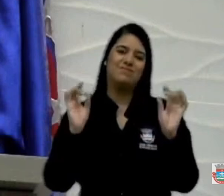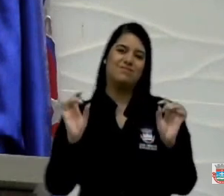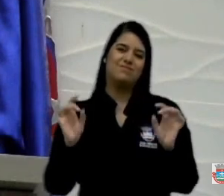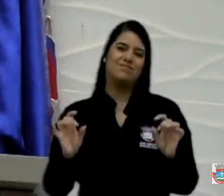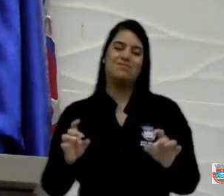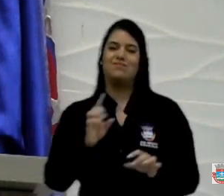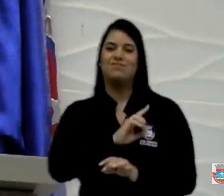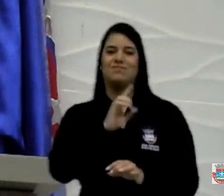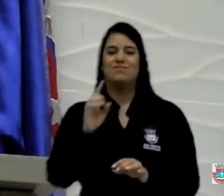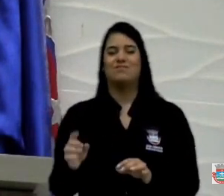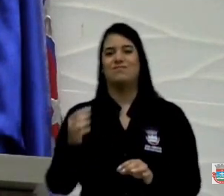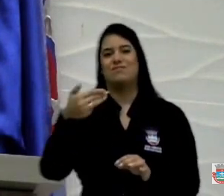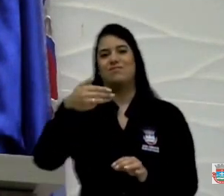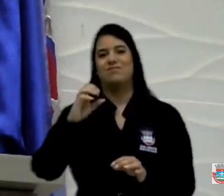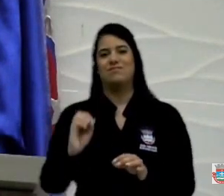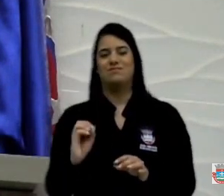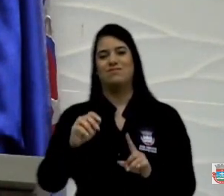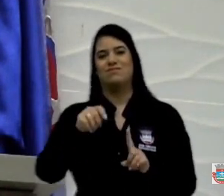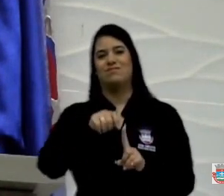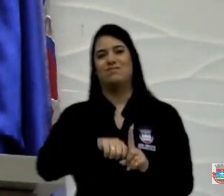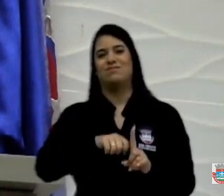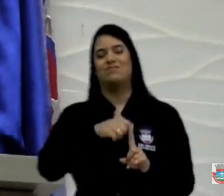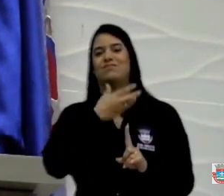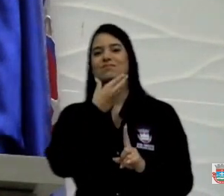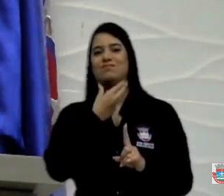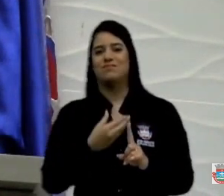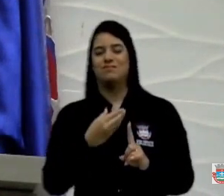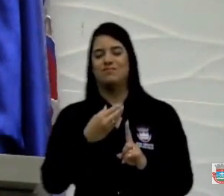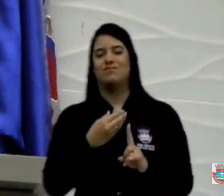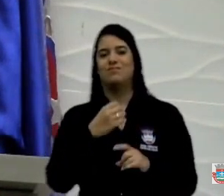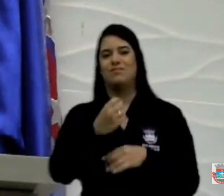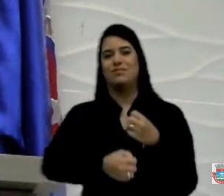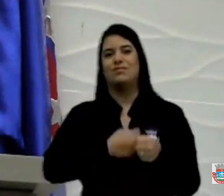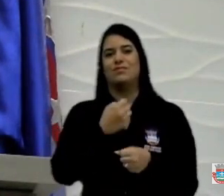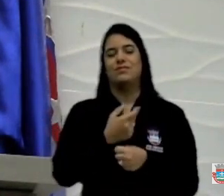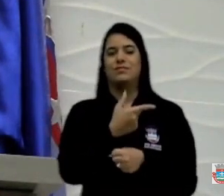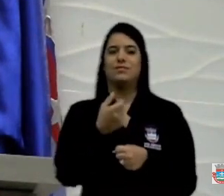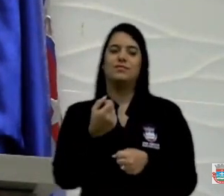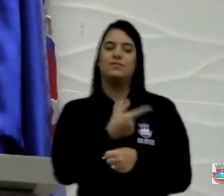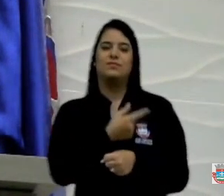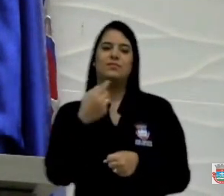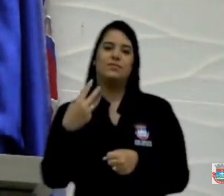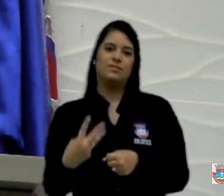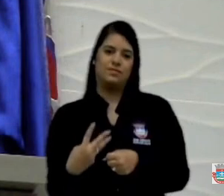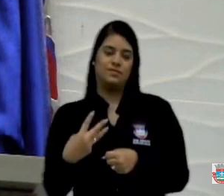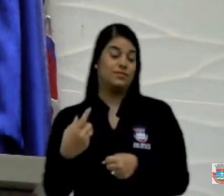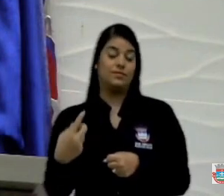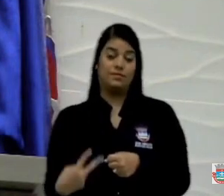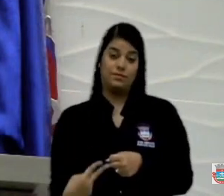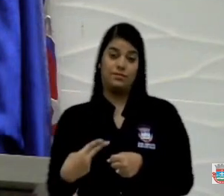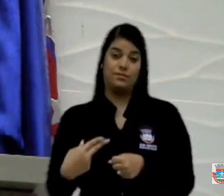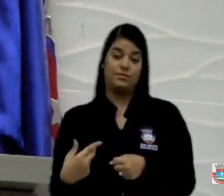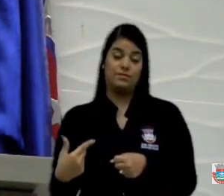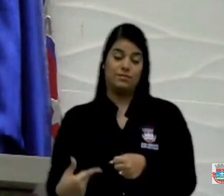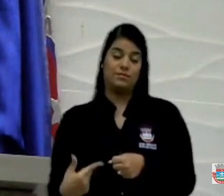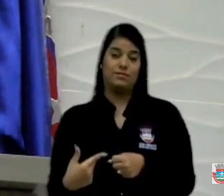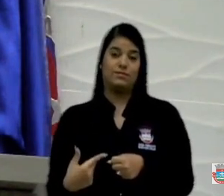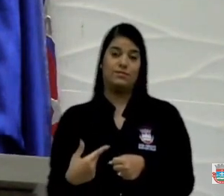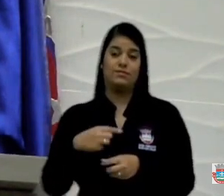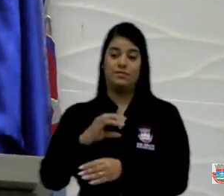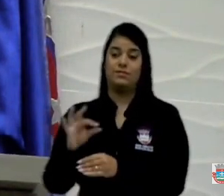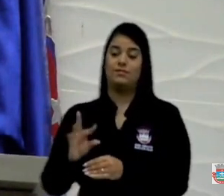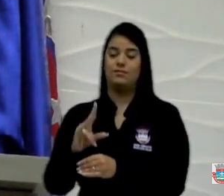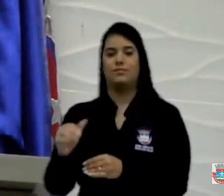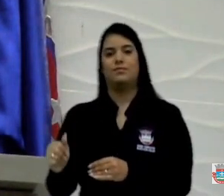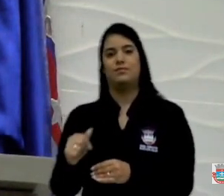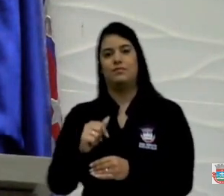dia 30 de dezembro de 2022, onde ocorreu a inauguração da rede de água da Vila do Espírito Santo. E não tenho dúvida